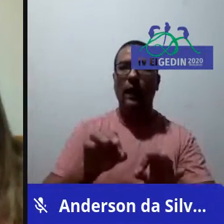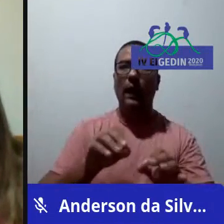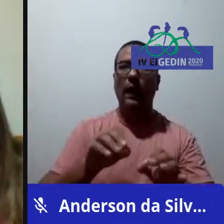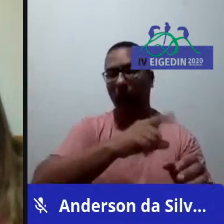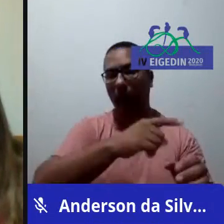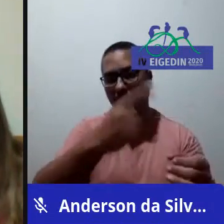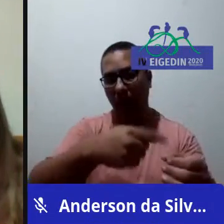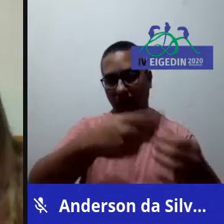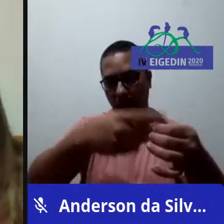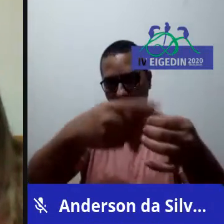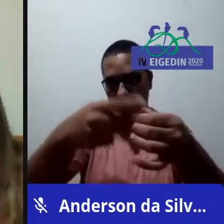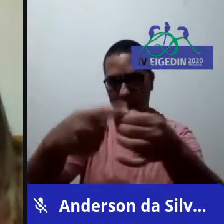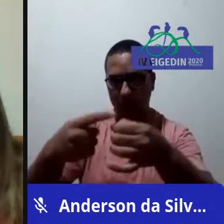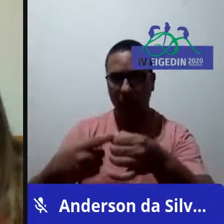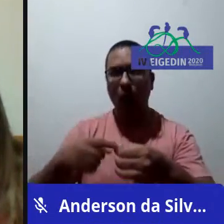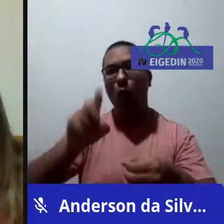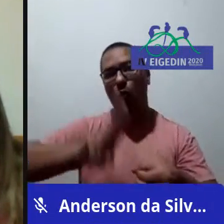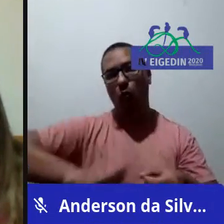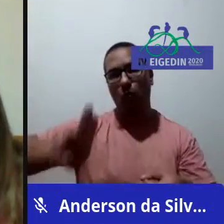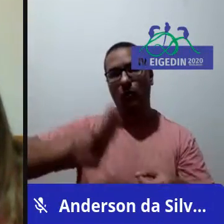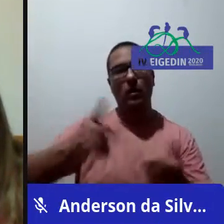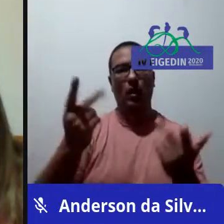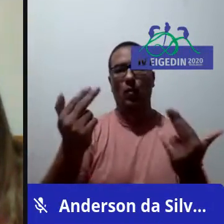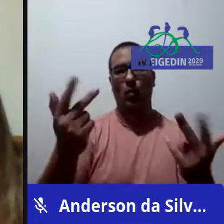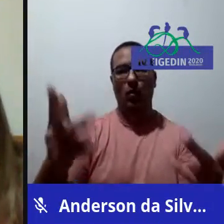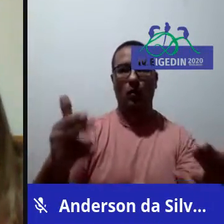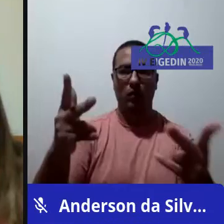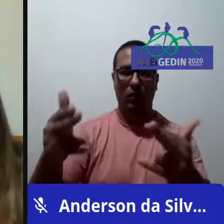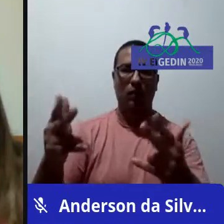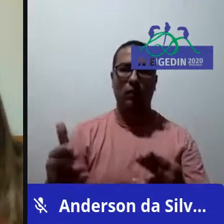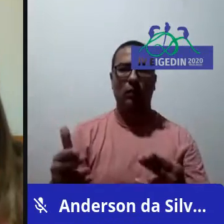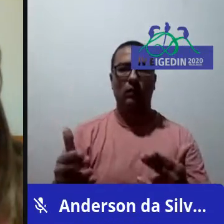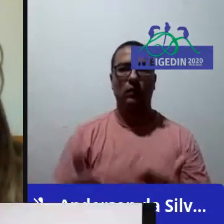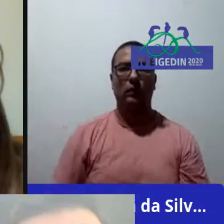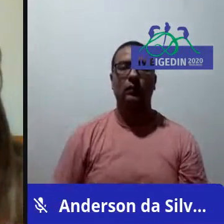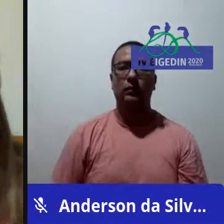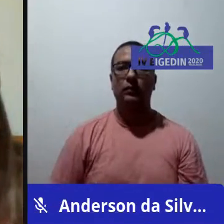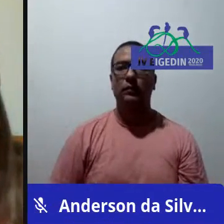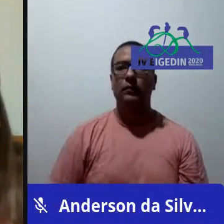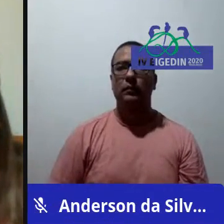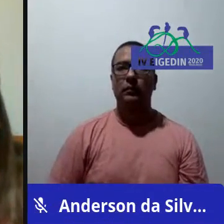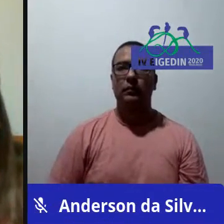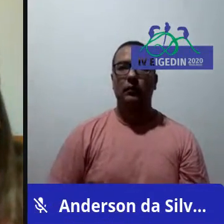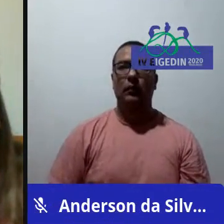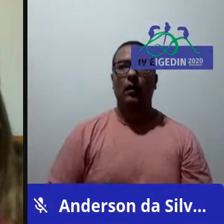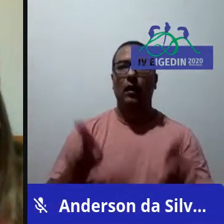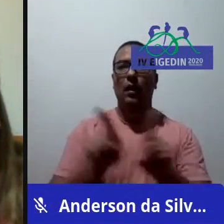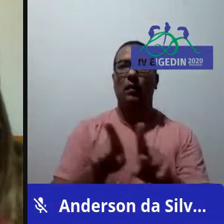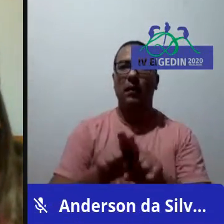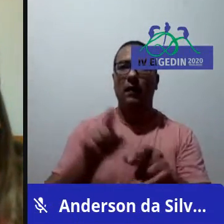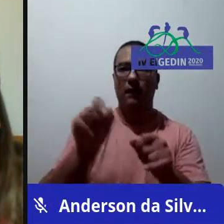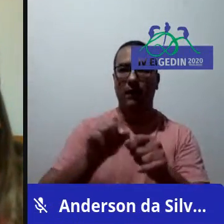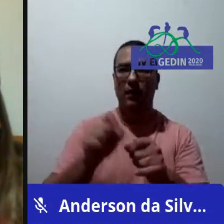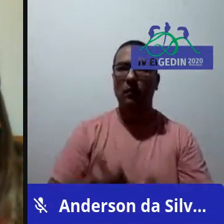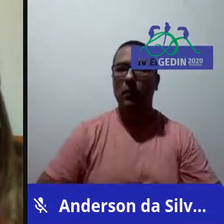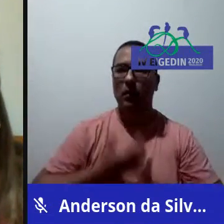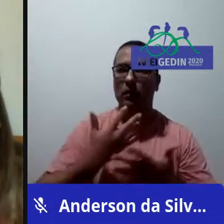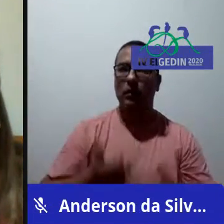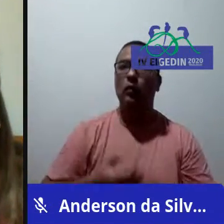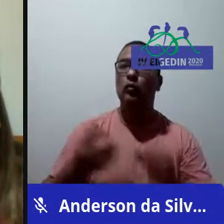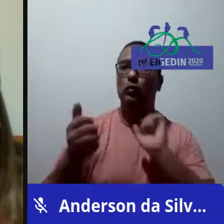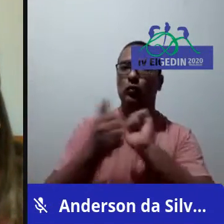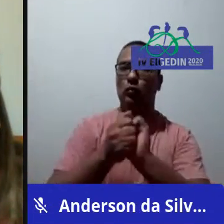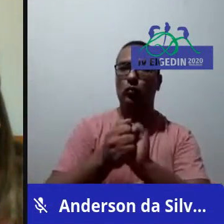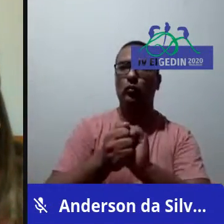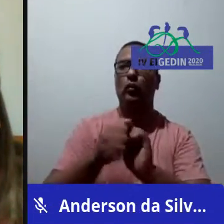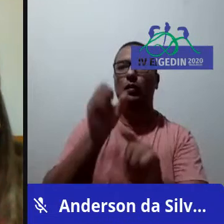abordagem e produzimos, digamos assim, em coprodução com a sociedade civil organizada